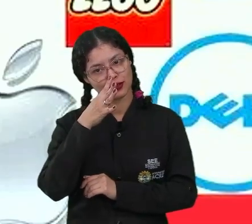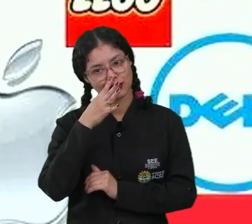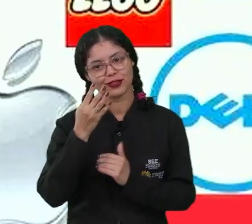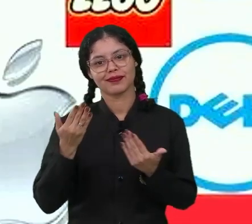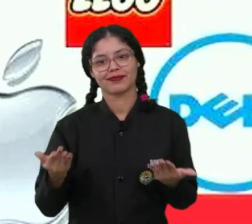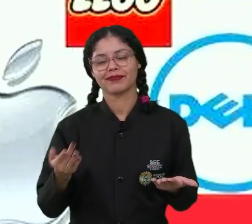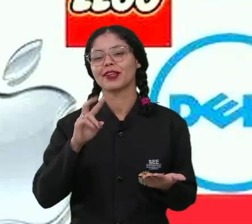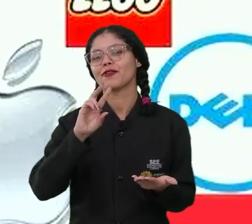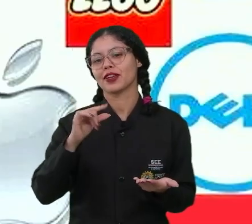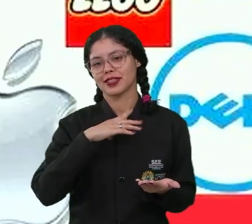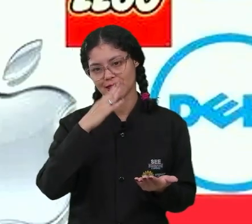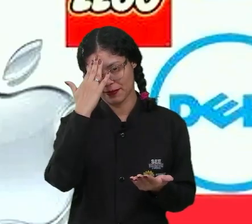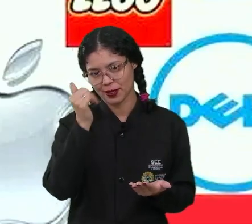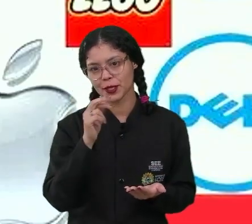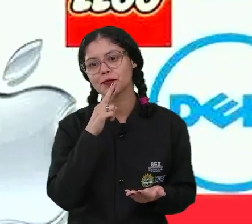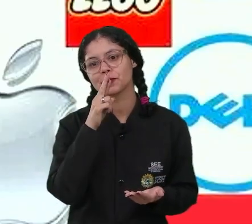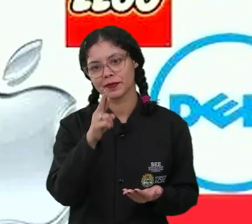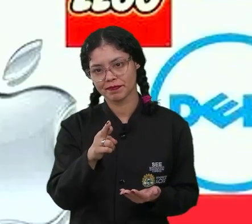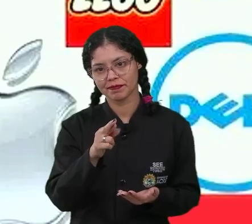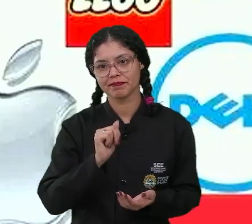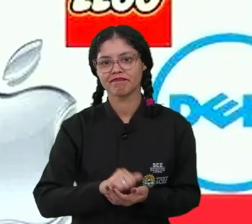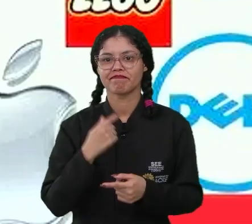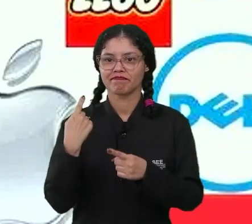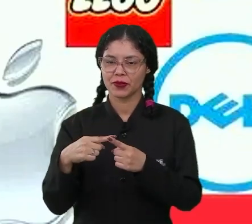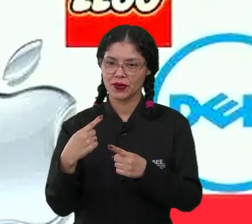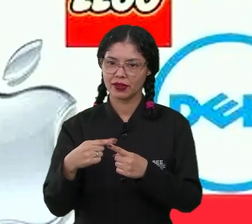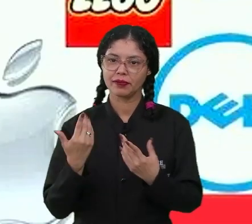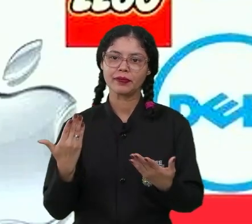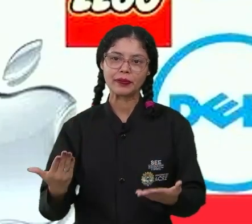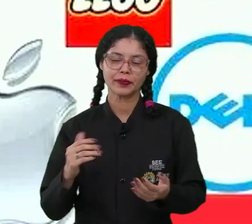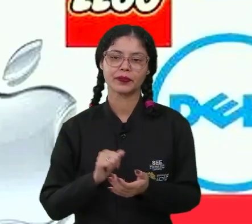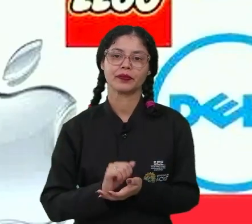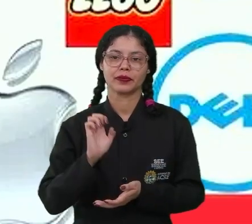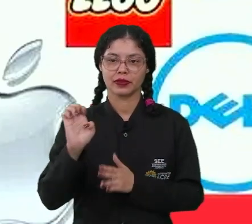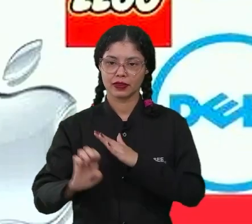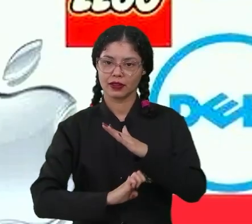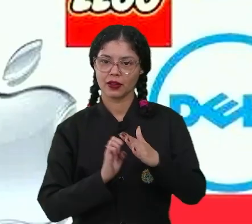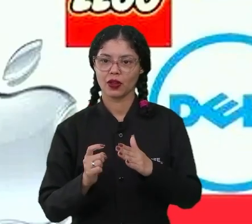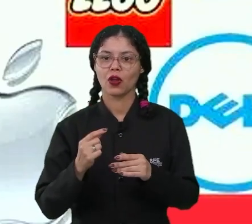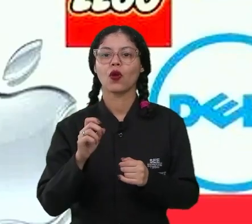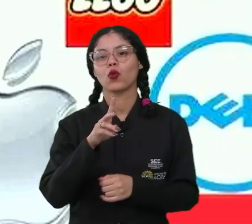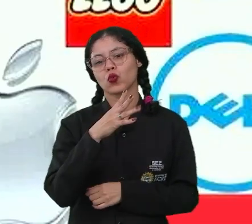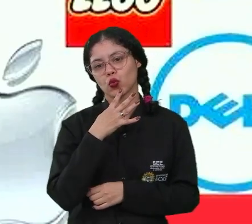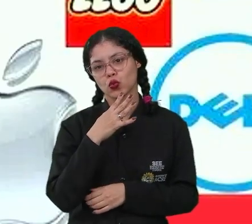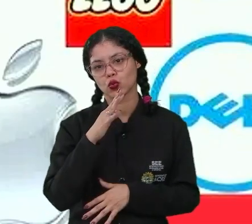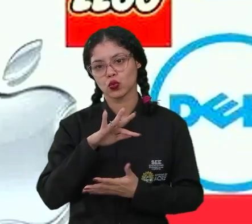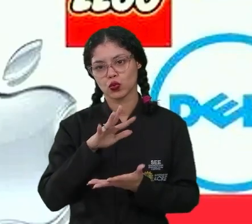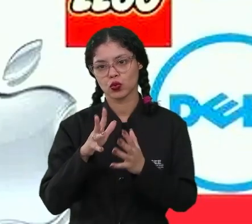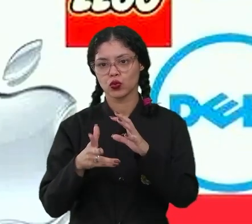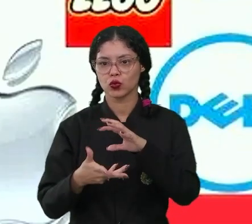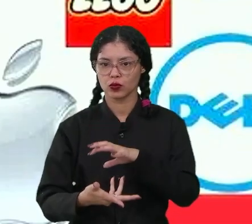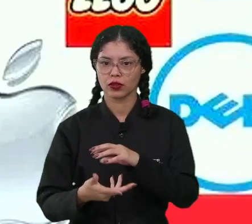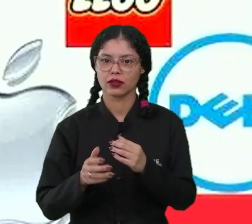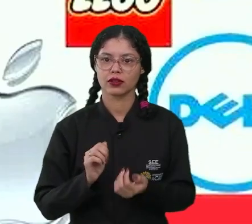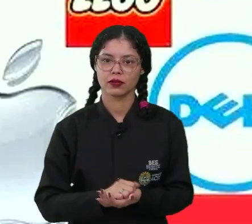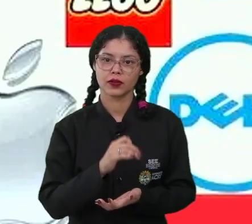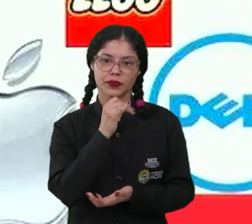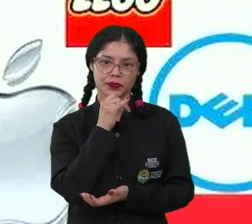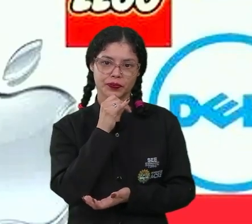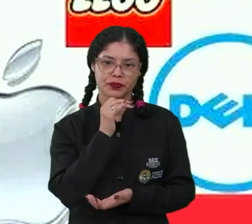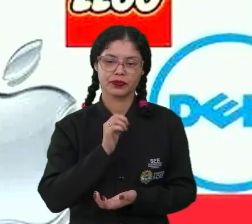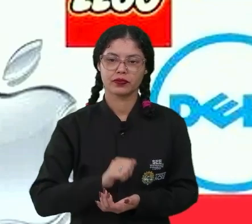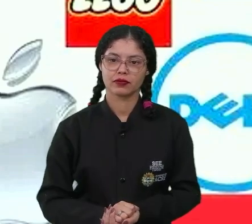aí, você vai saber responder. Por quê? Porque essas empresas são conhecidas mundialmente. Vamos pegar um